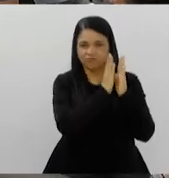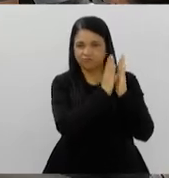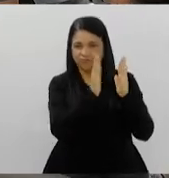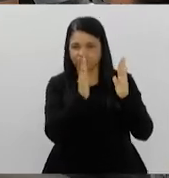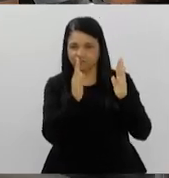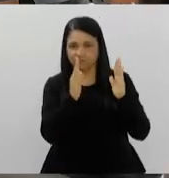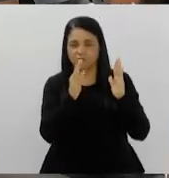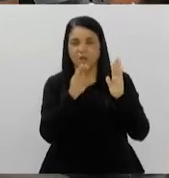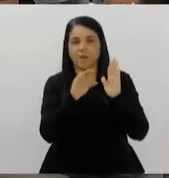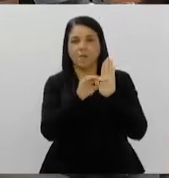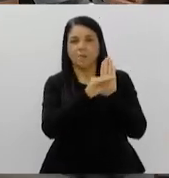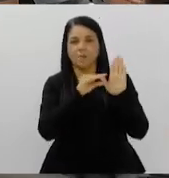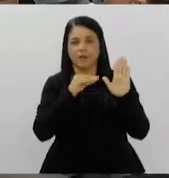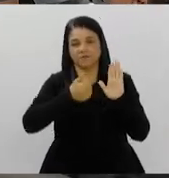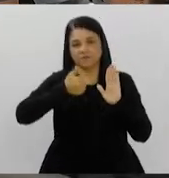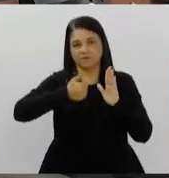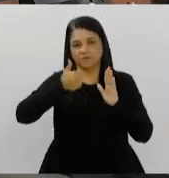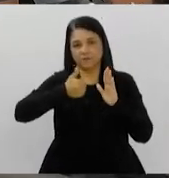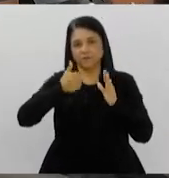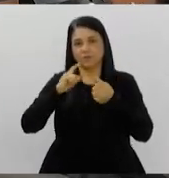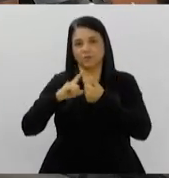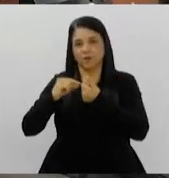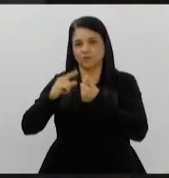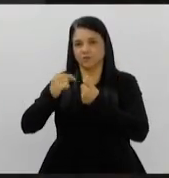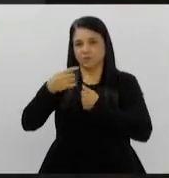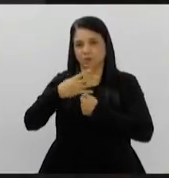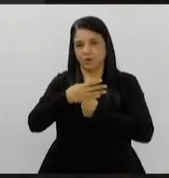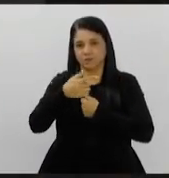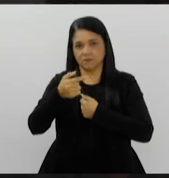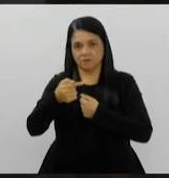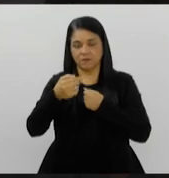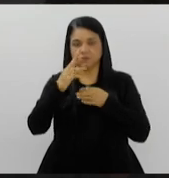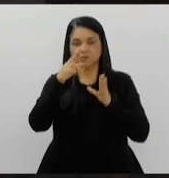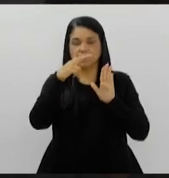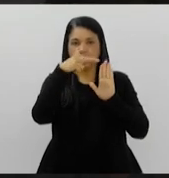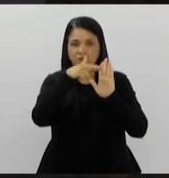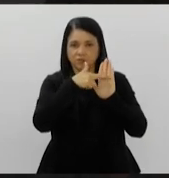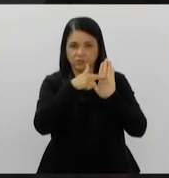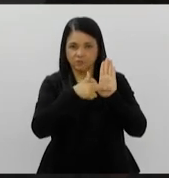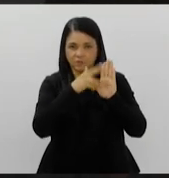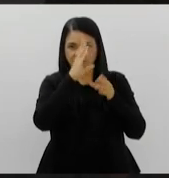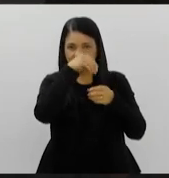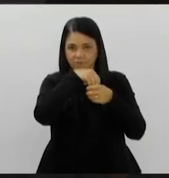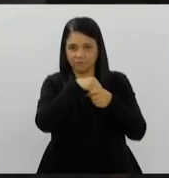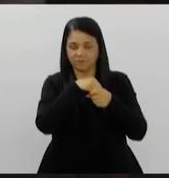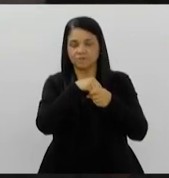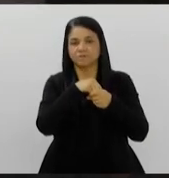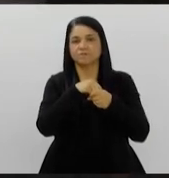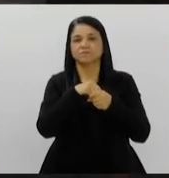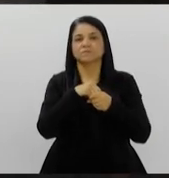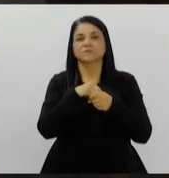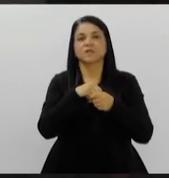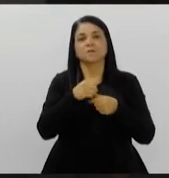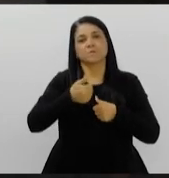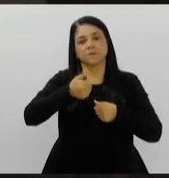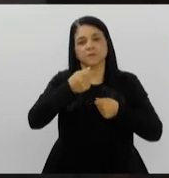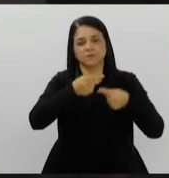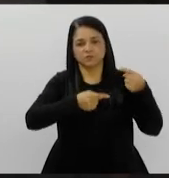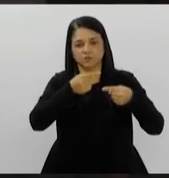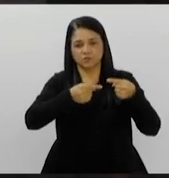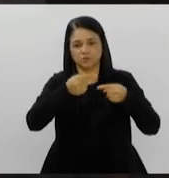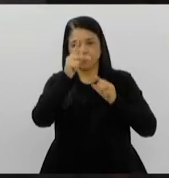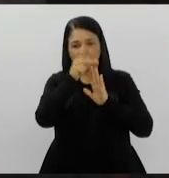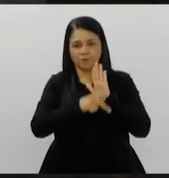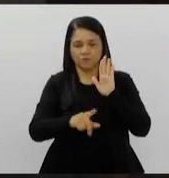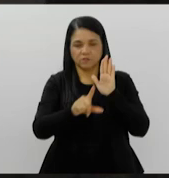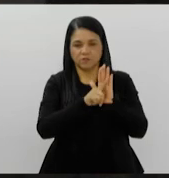com o parágrafo 1º do artigo 47 do Regimento Interno, em tramitação ordinária em primeira discussão.